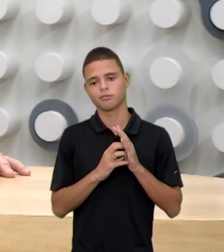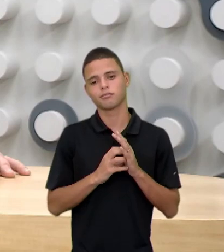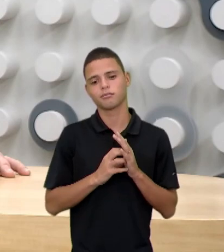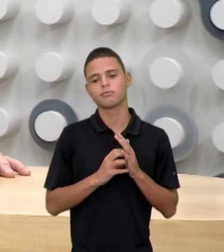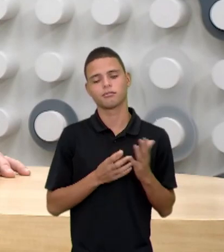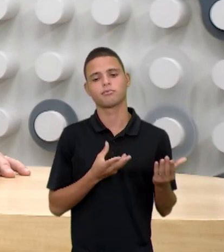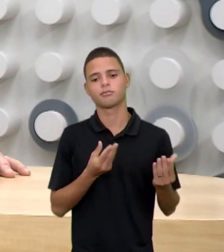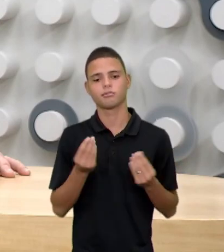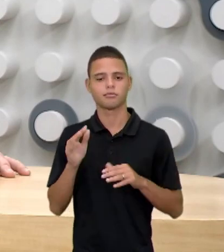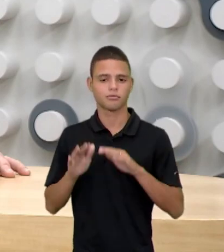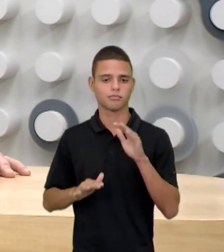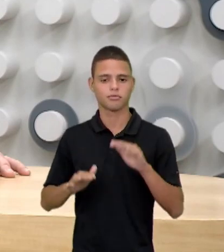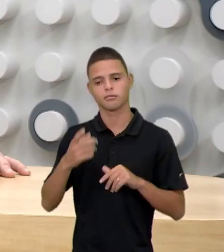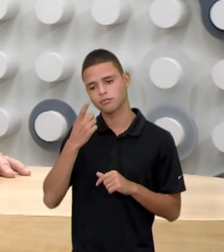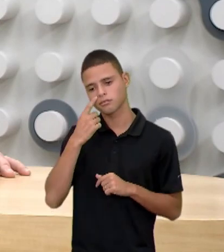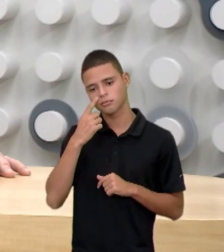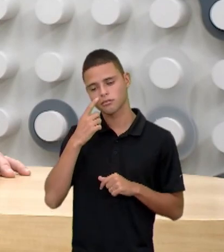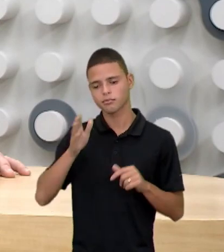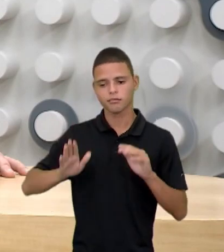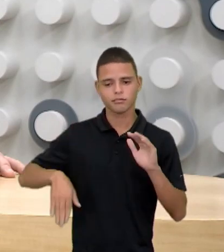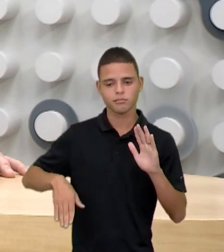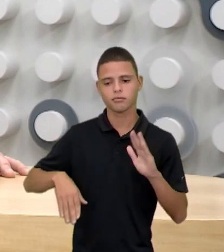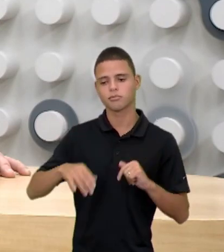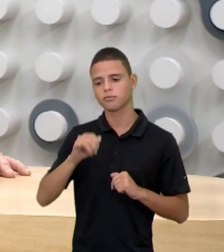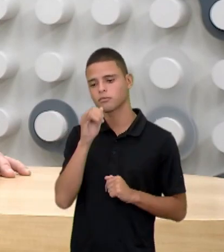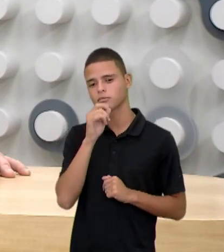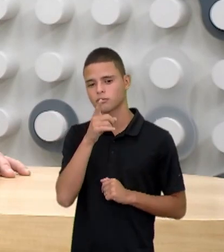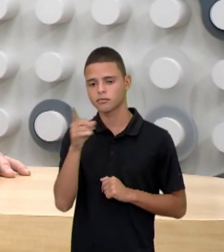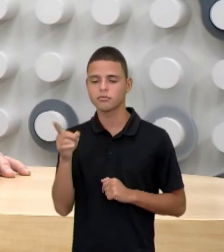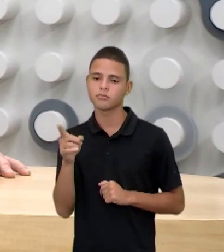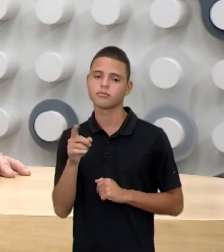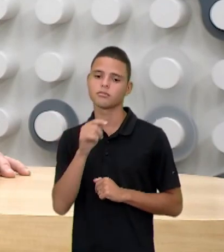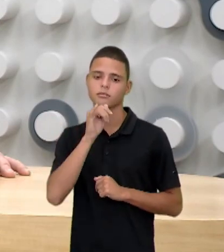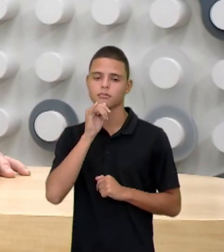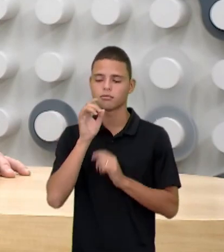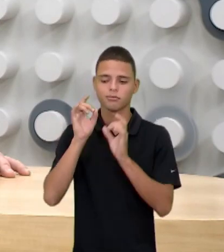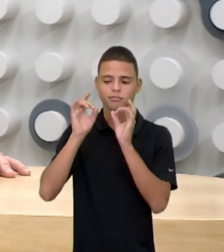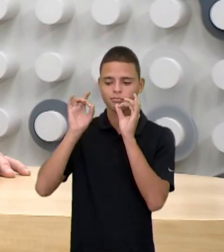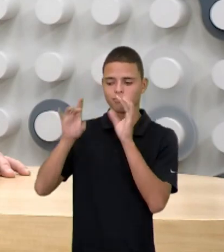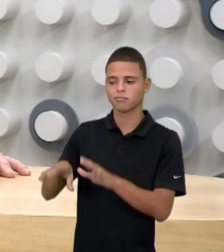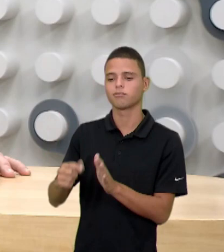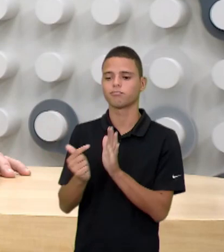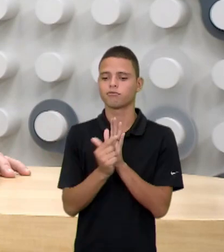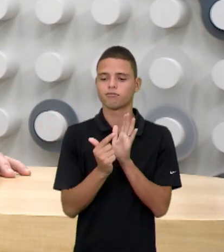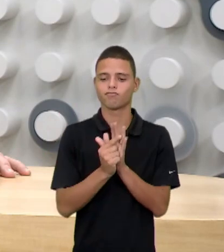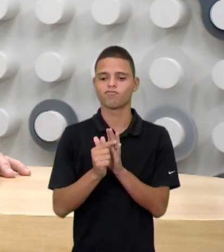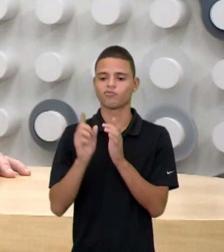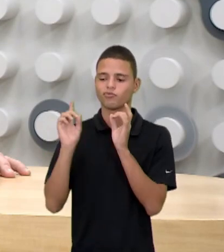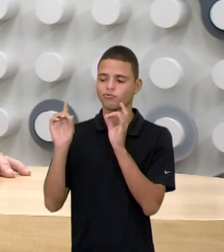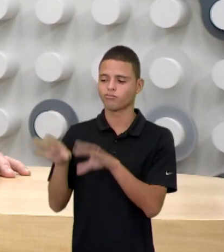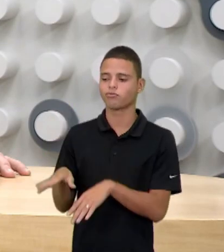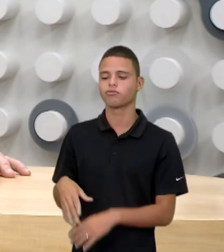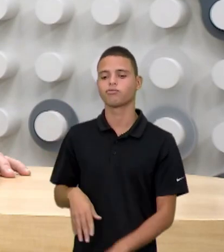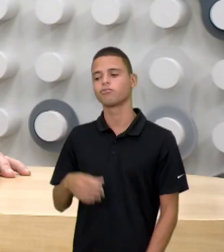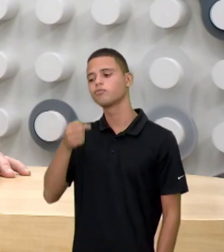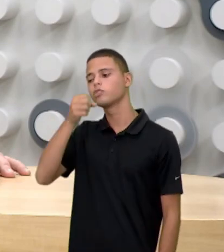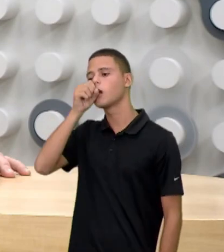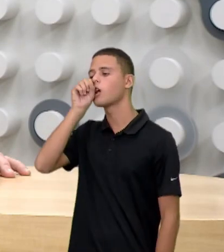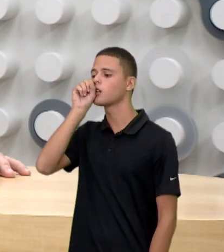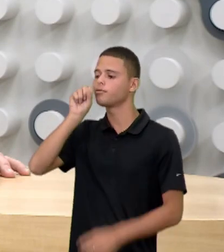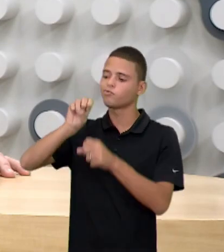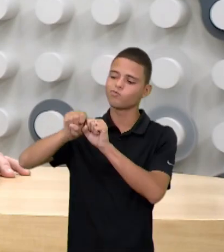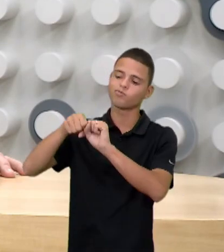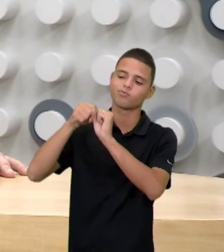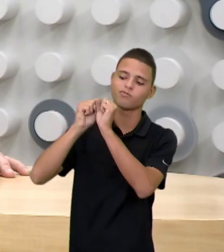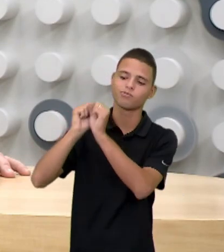tem lá na praia, né? Você tá lá na praia, a pessoa joga papelzinho, deixa a latinha, né? Tudo bem que